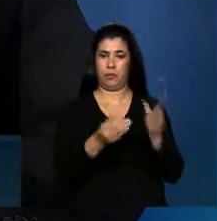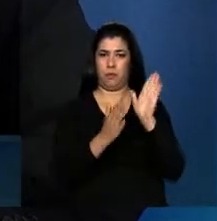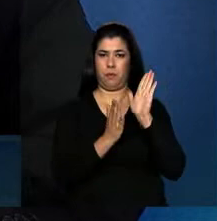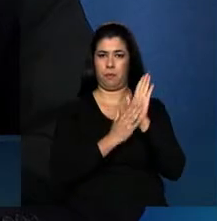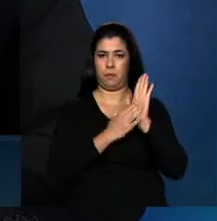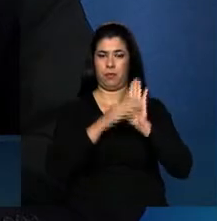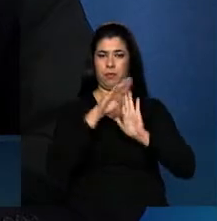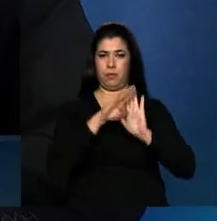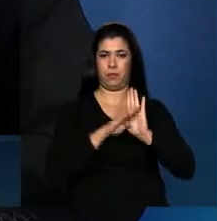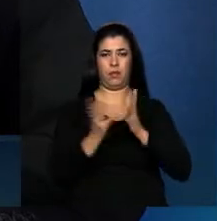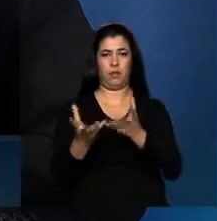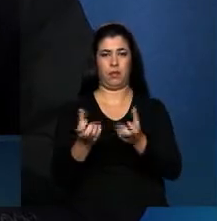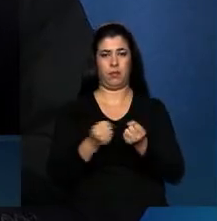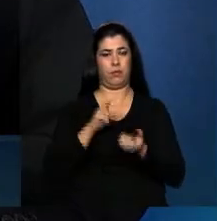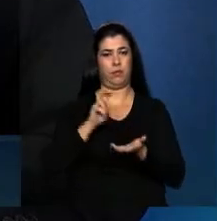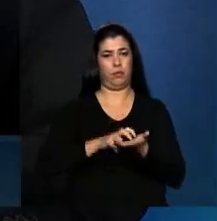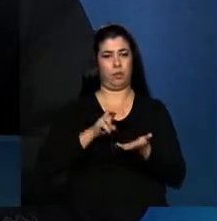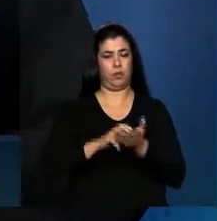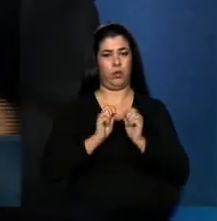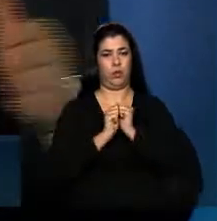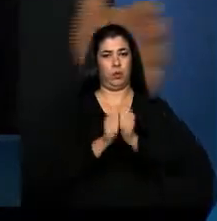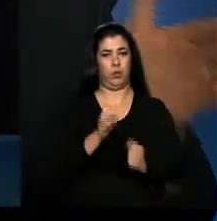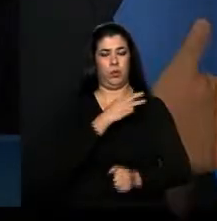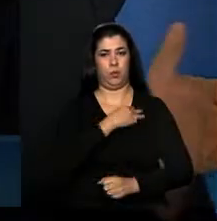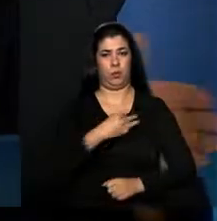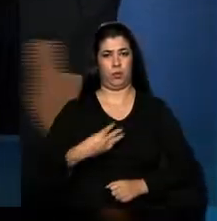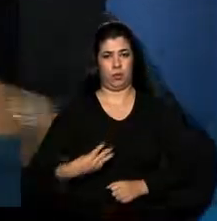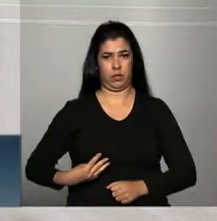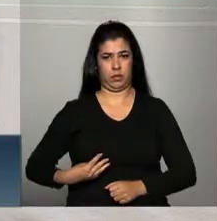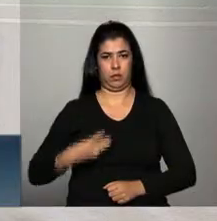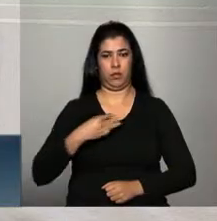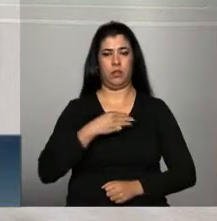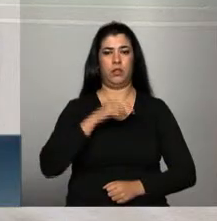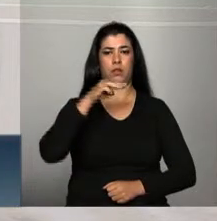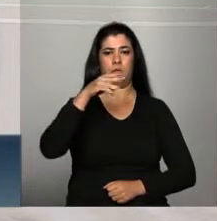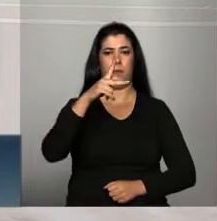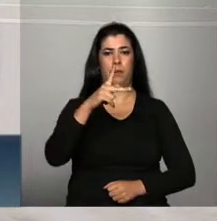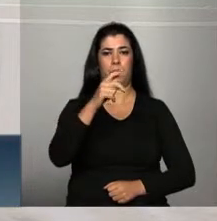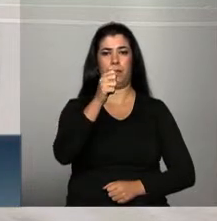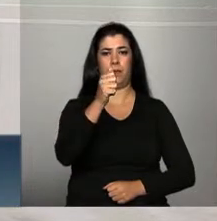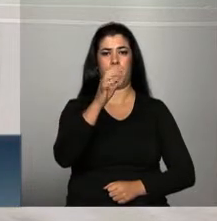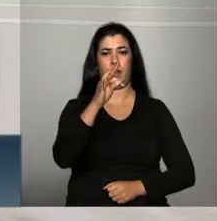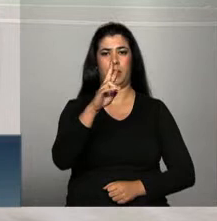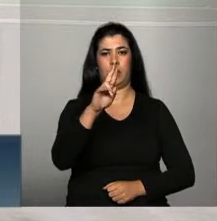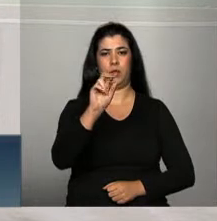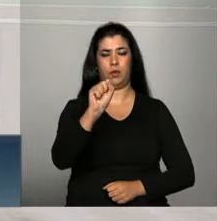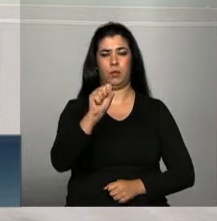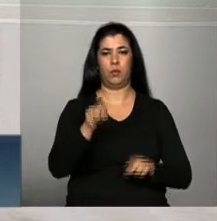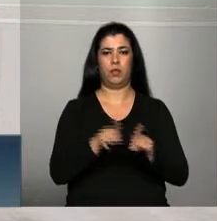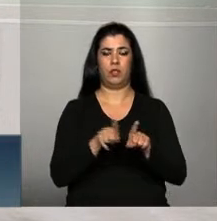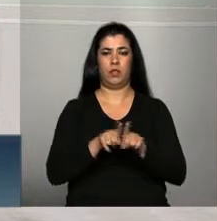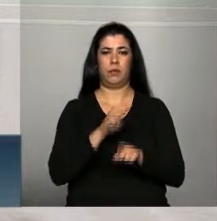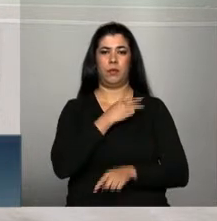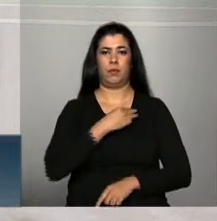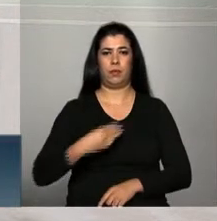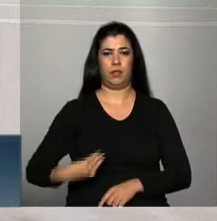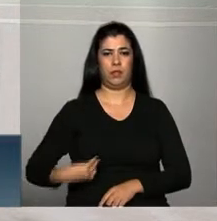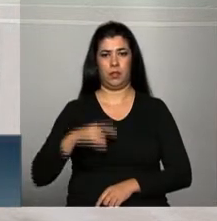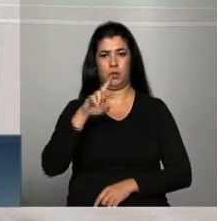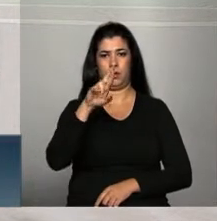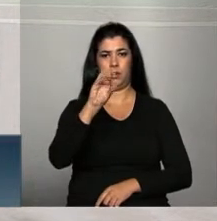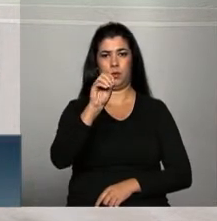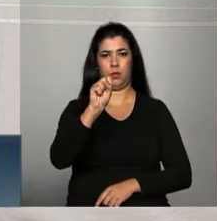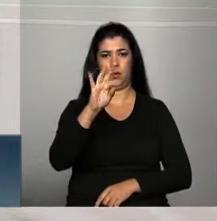manhã, rapidamente, com o ministro Patrus Ananias, que está aqui, com o ministro Miguel Rosseto e com o ministro